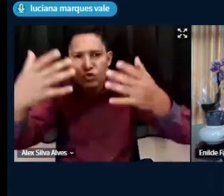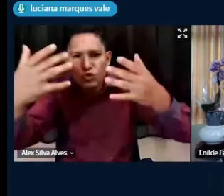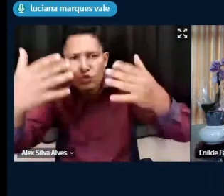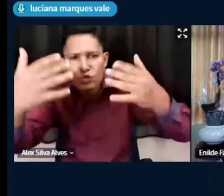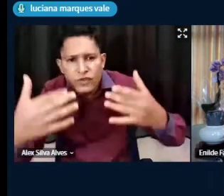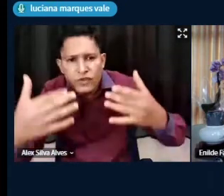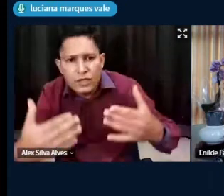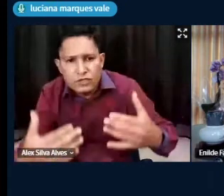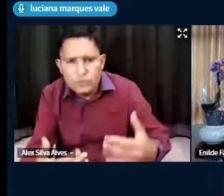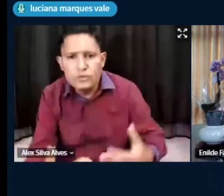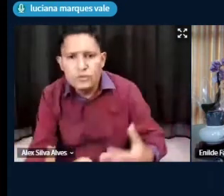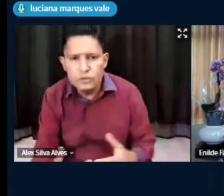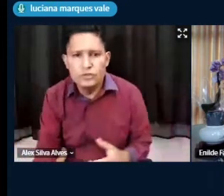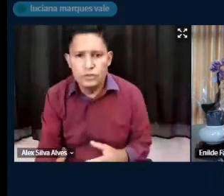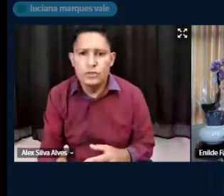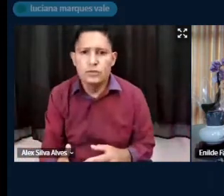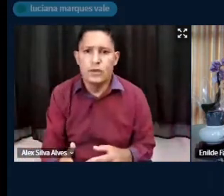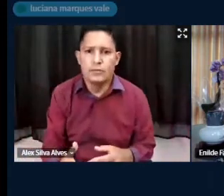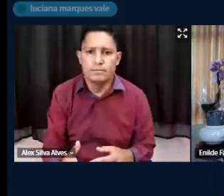Como justificativa,